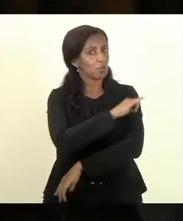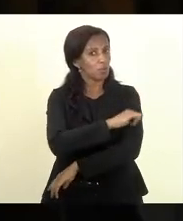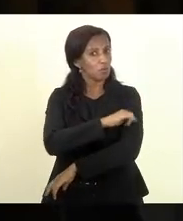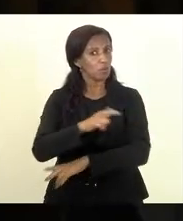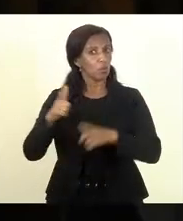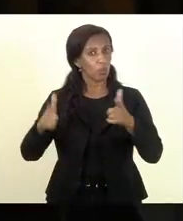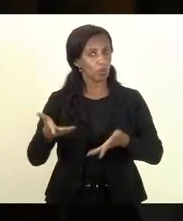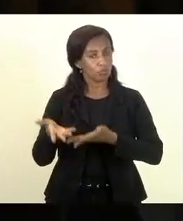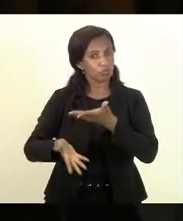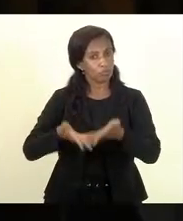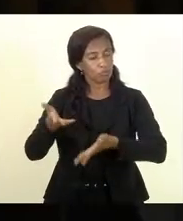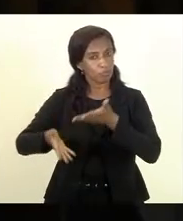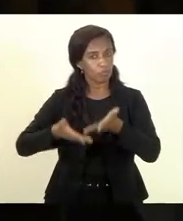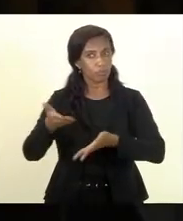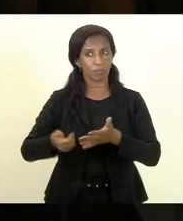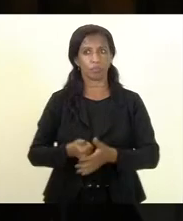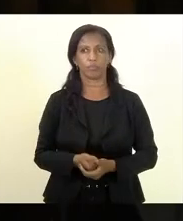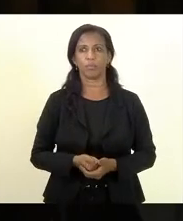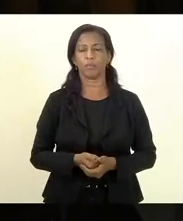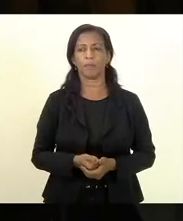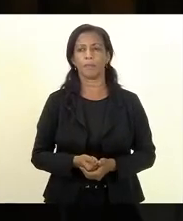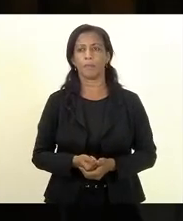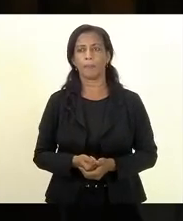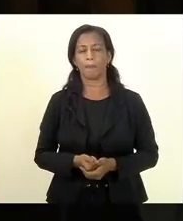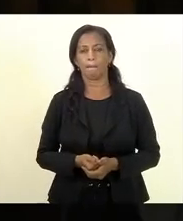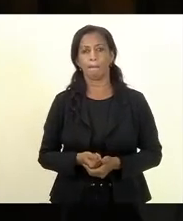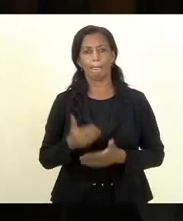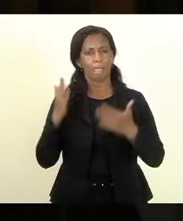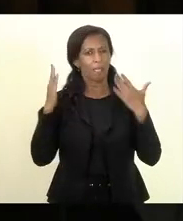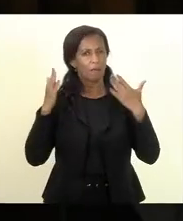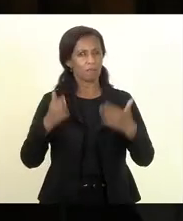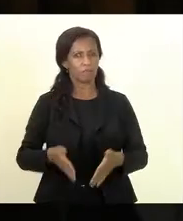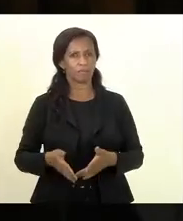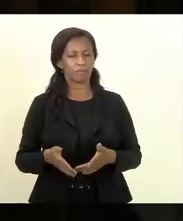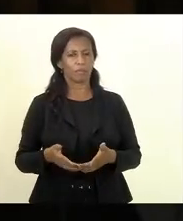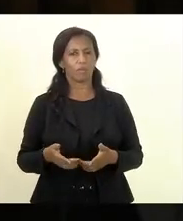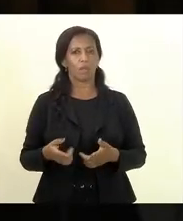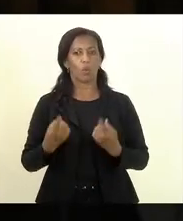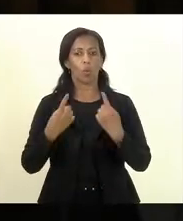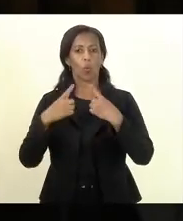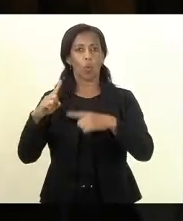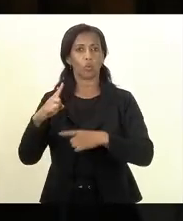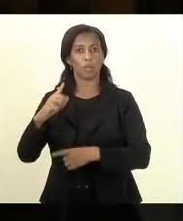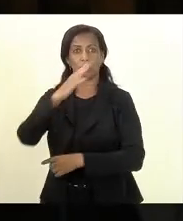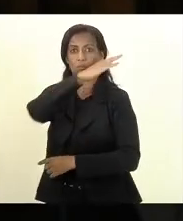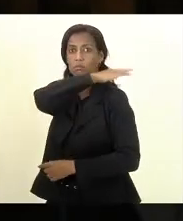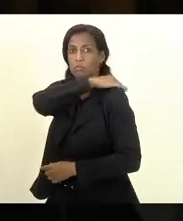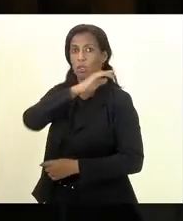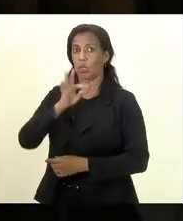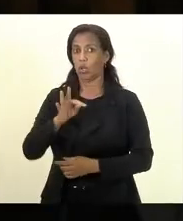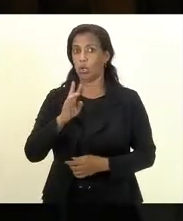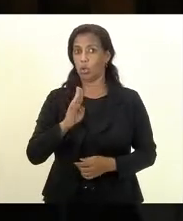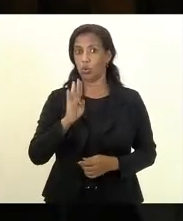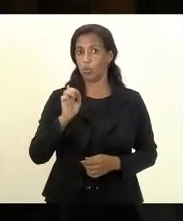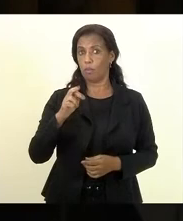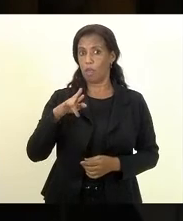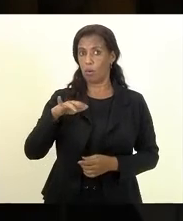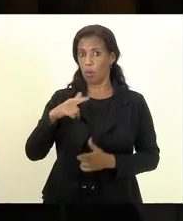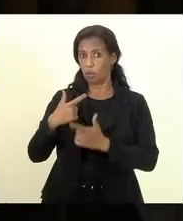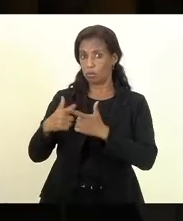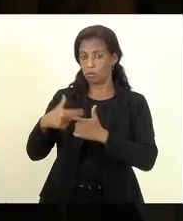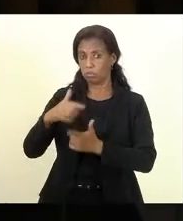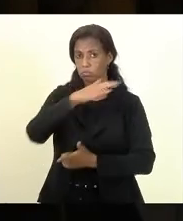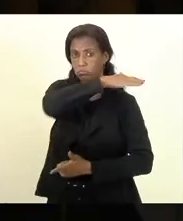nós tratamos, por exemplo, aqui na Assembleia, inclusive, tratamos com ênfase do enfrentamento à tuberculose, né? Já que o Estado do Rio de Janeiro lidera